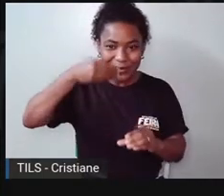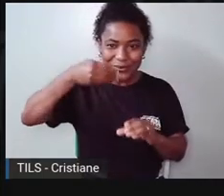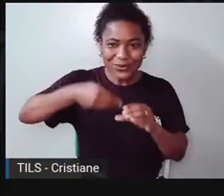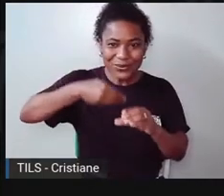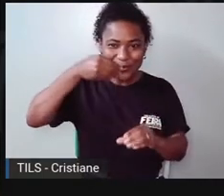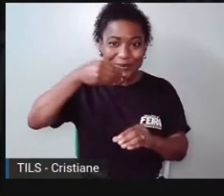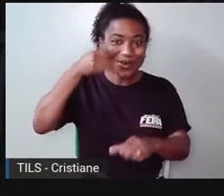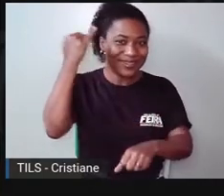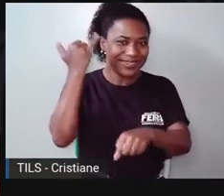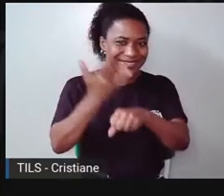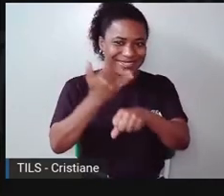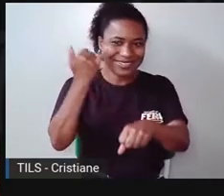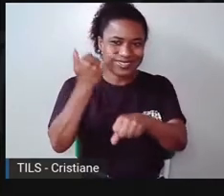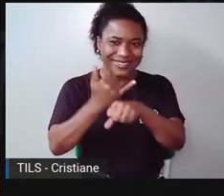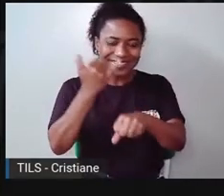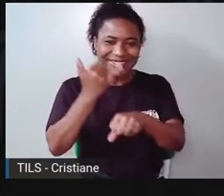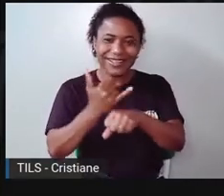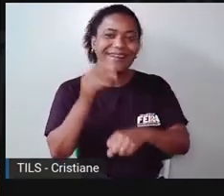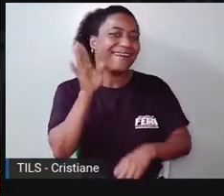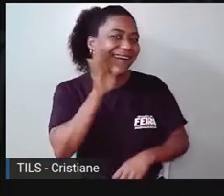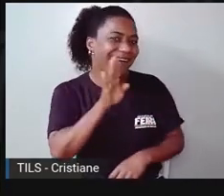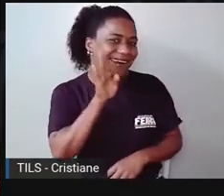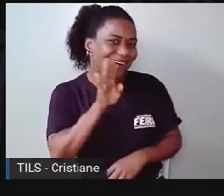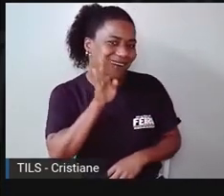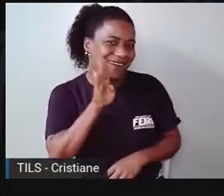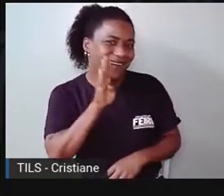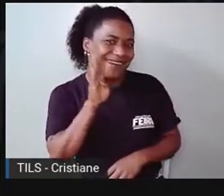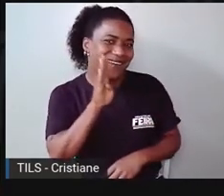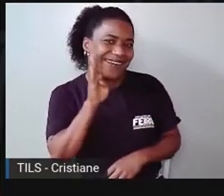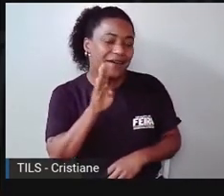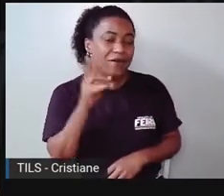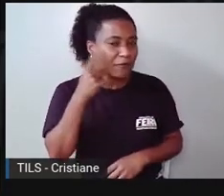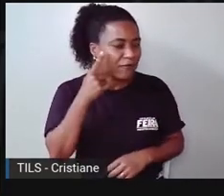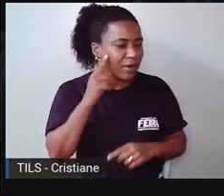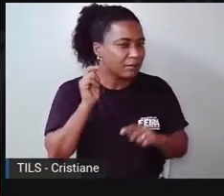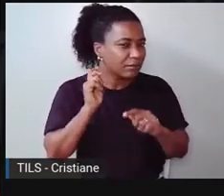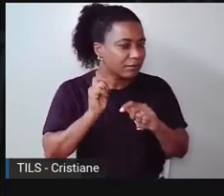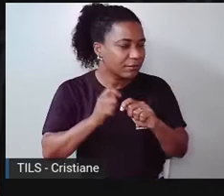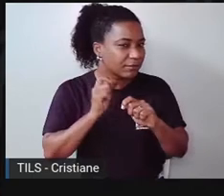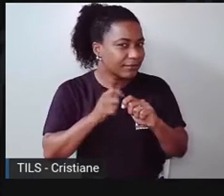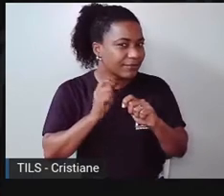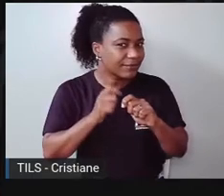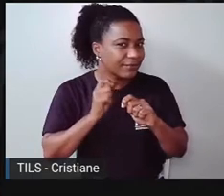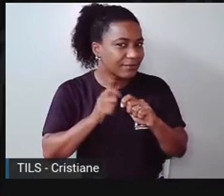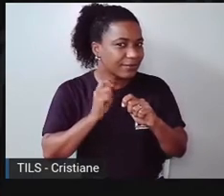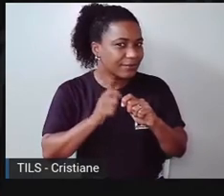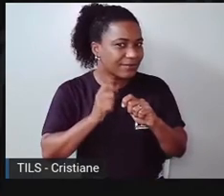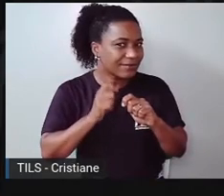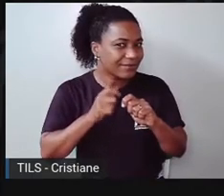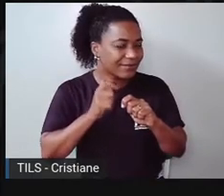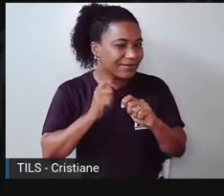metal. Que legal. Olha o som dessa colher. Quero ver.